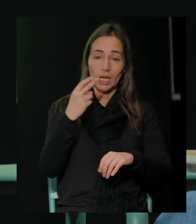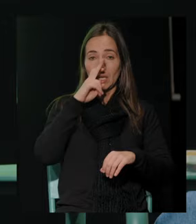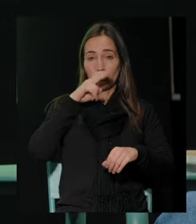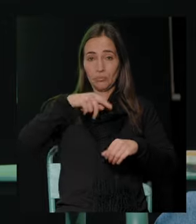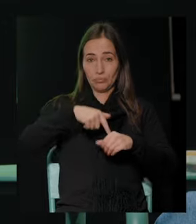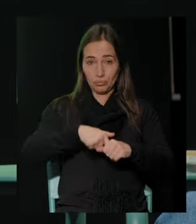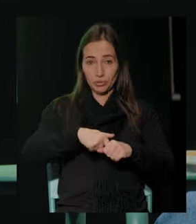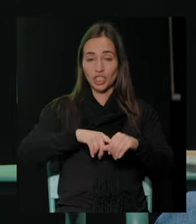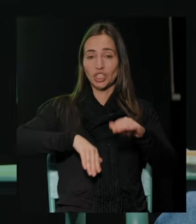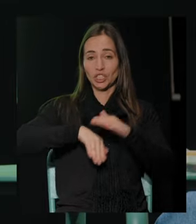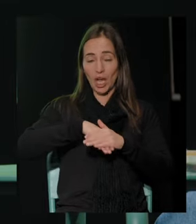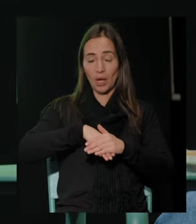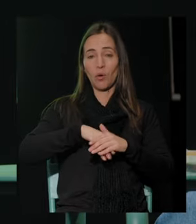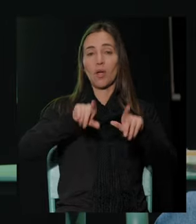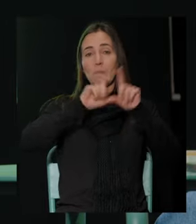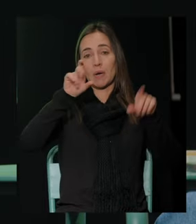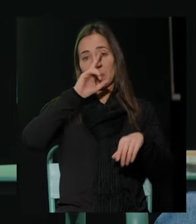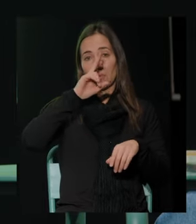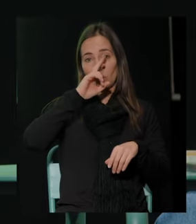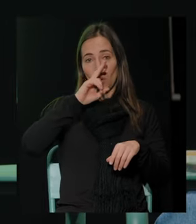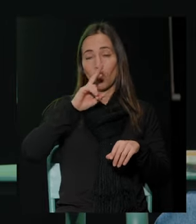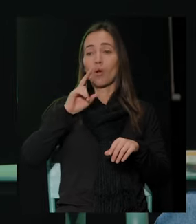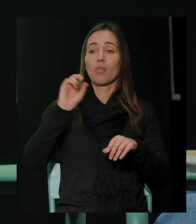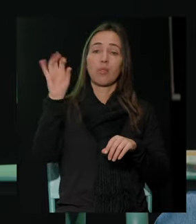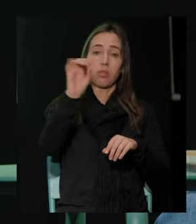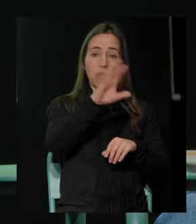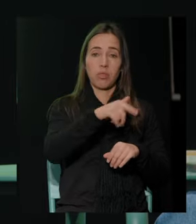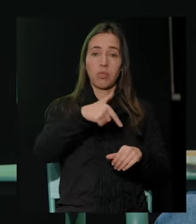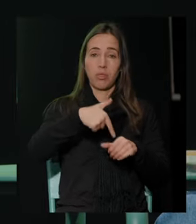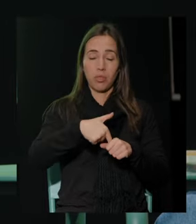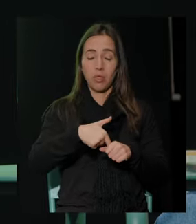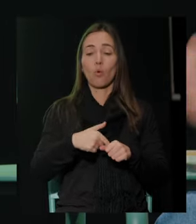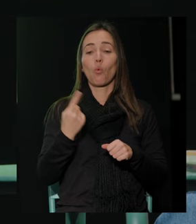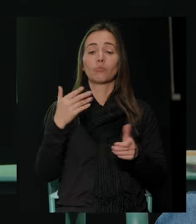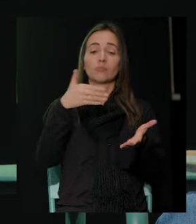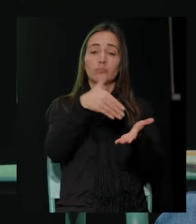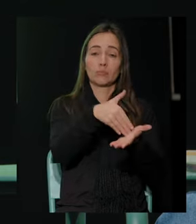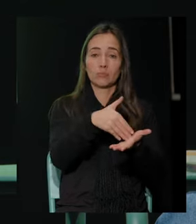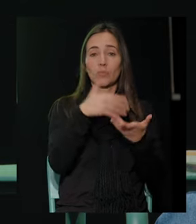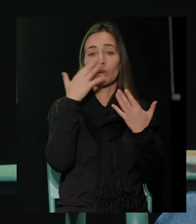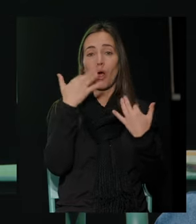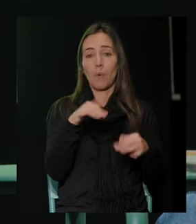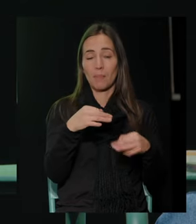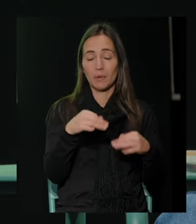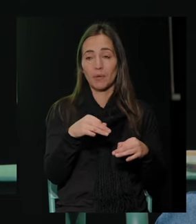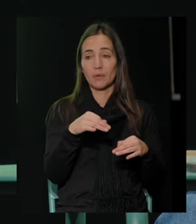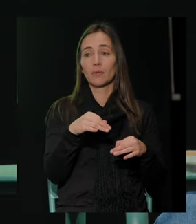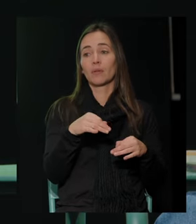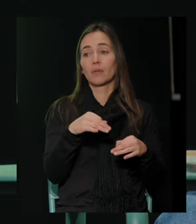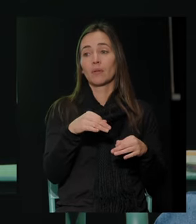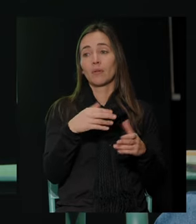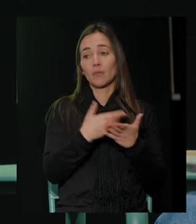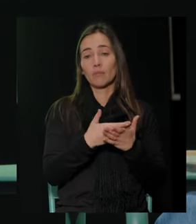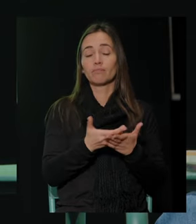da refinaria e vão distribuir gasolina em postos de combustível, um chega ao destino normalmente e distribui a gasolina, tem uma contribuição